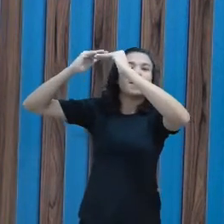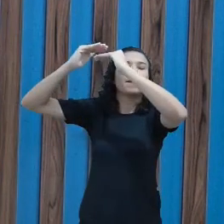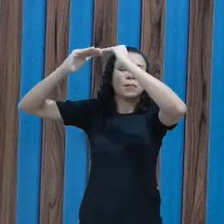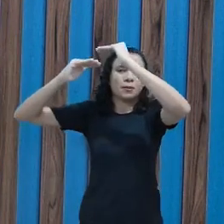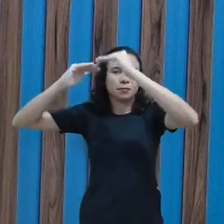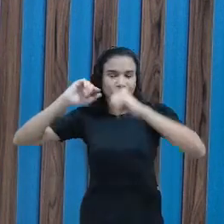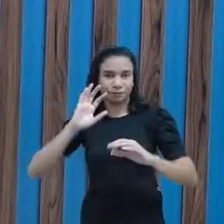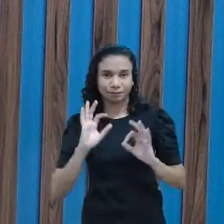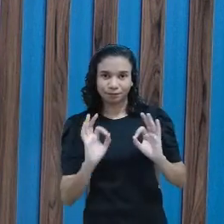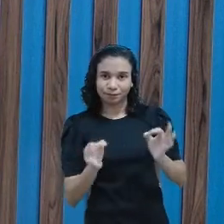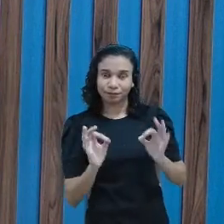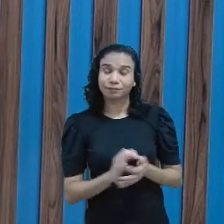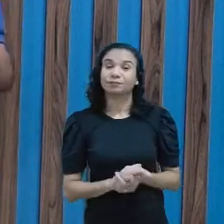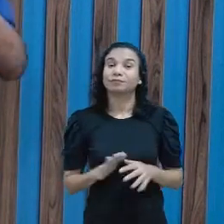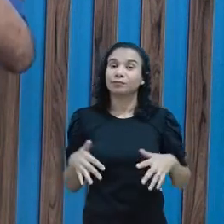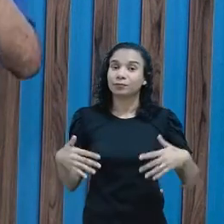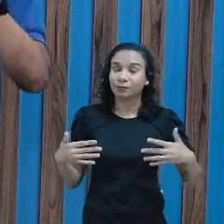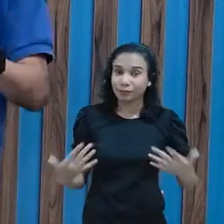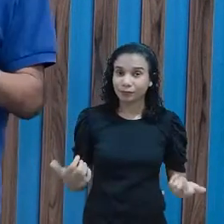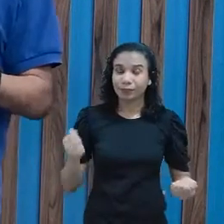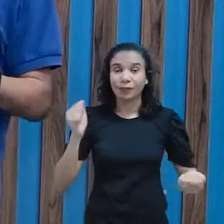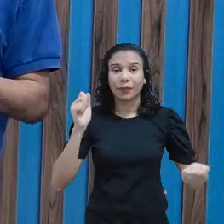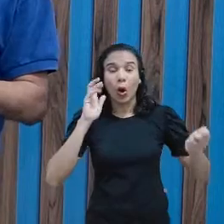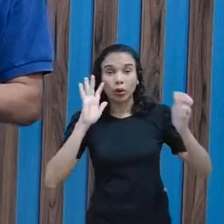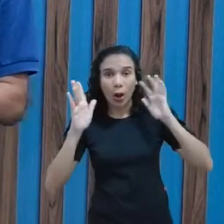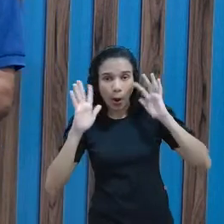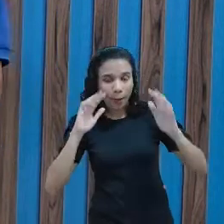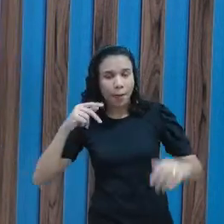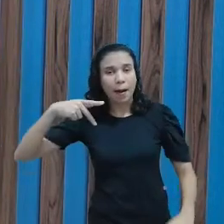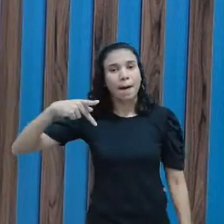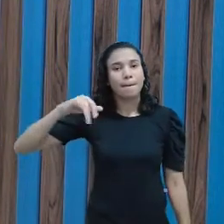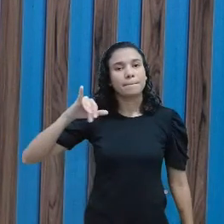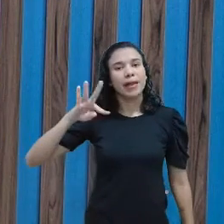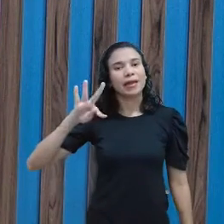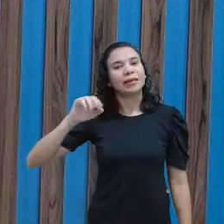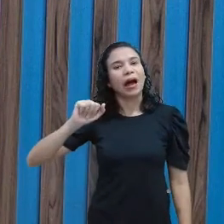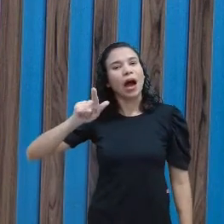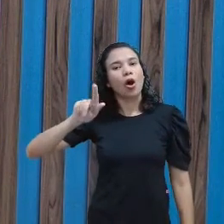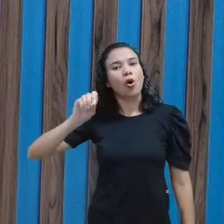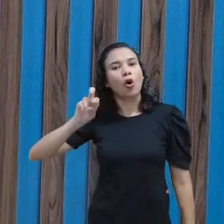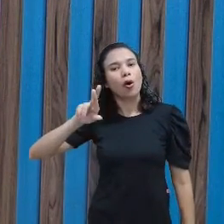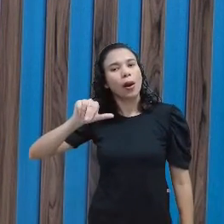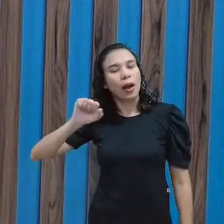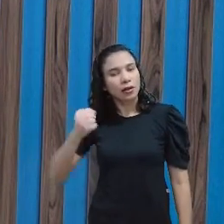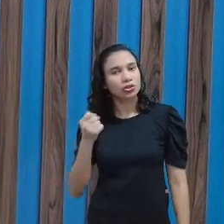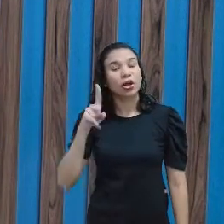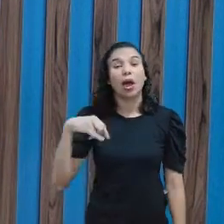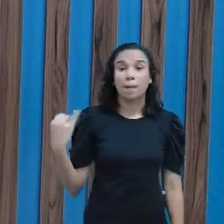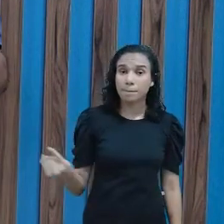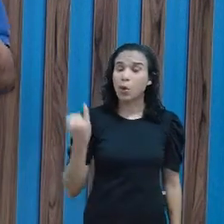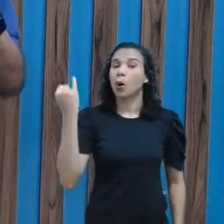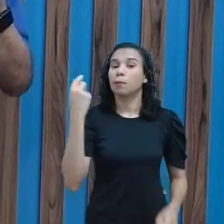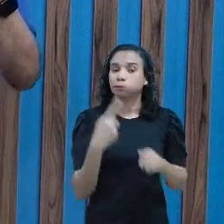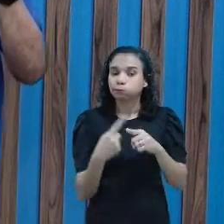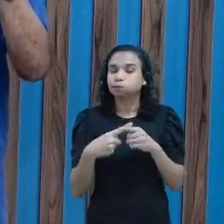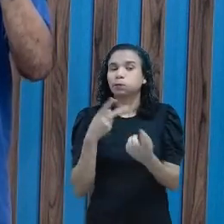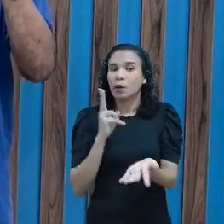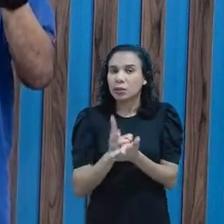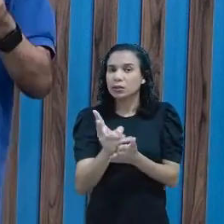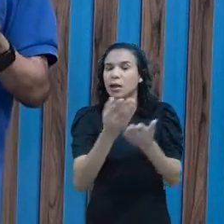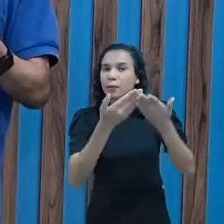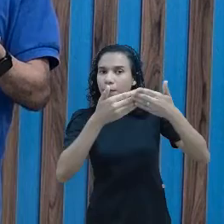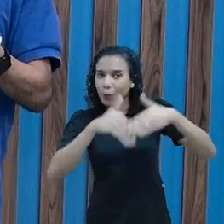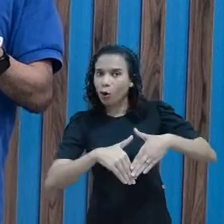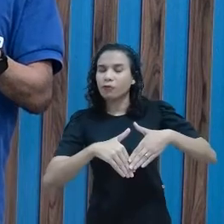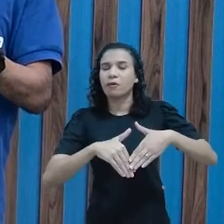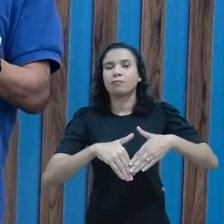e evoluindo, tá certo? Então, o Teorema de Pitágoras é importante porque cai bastante em avaliações externas e eu estou fazendo de